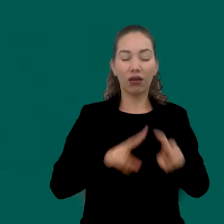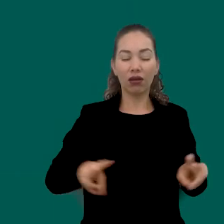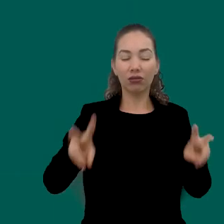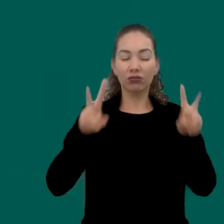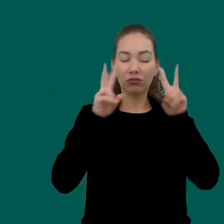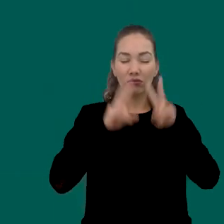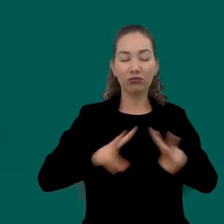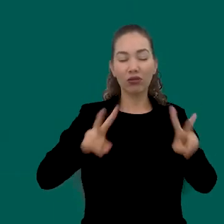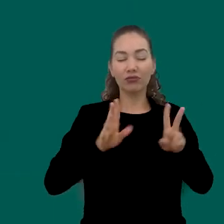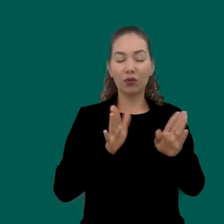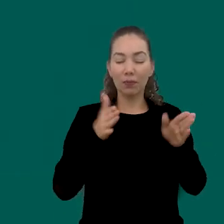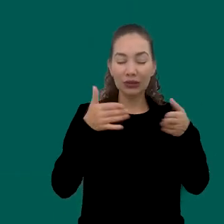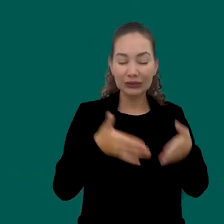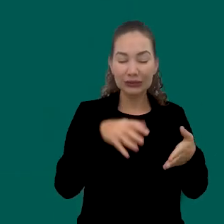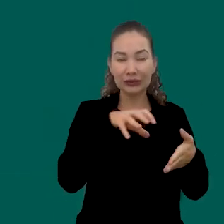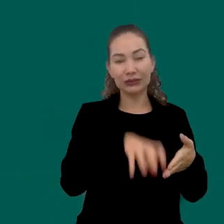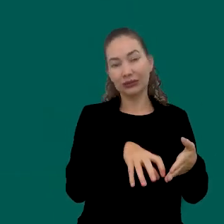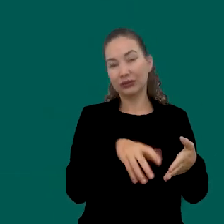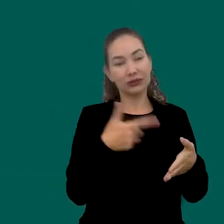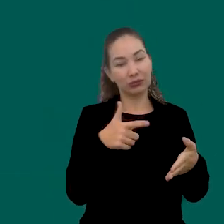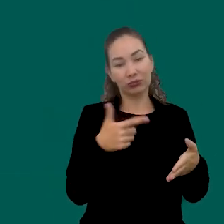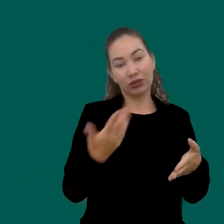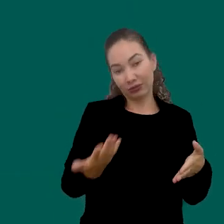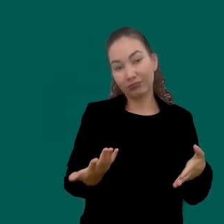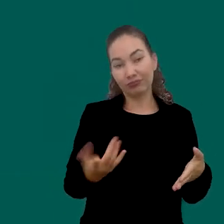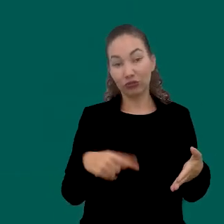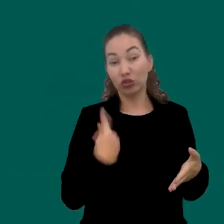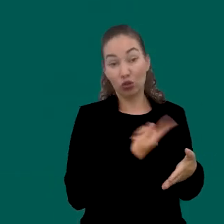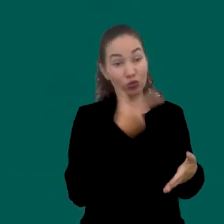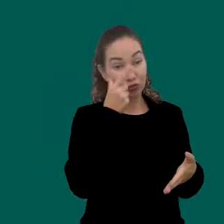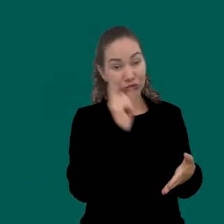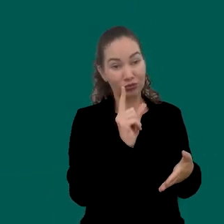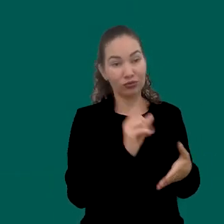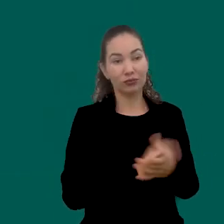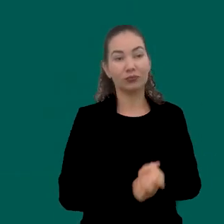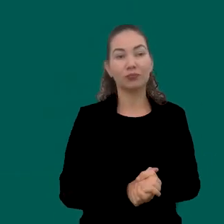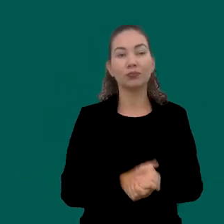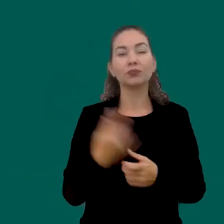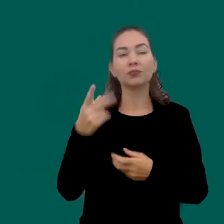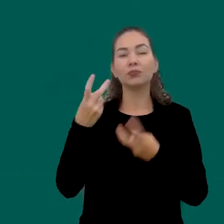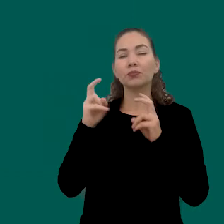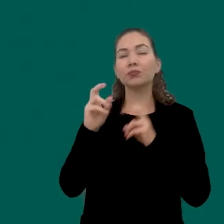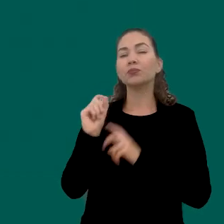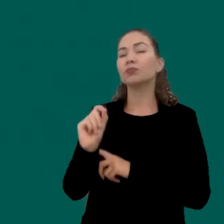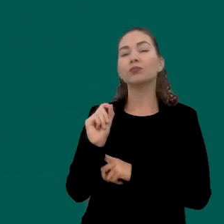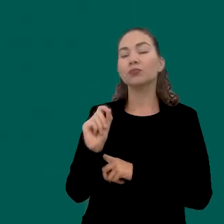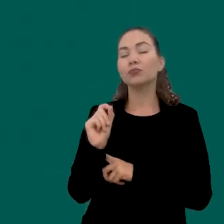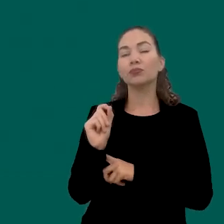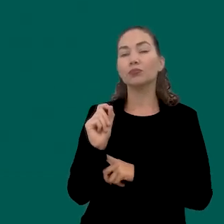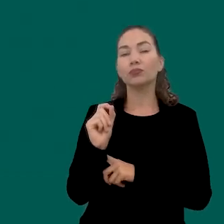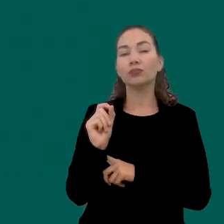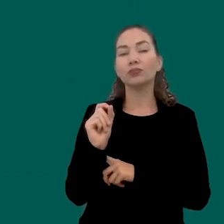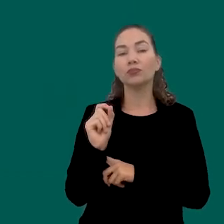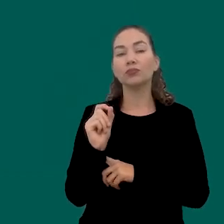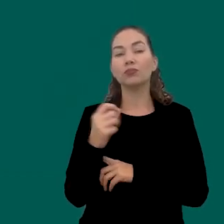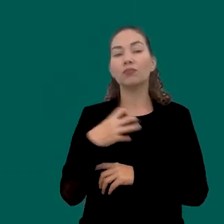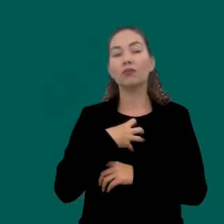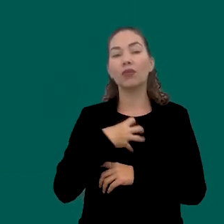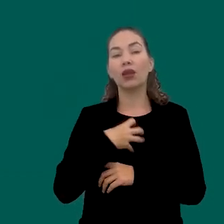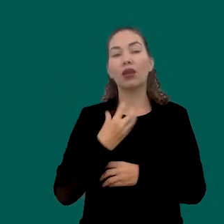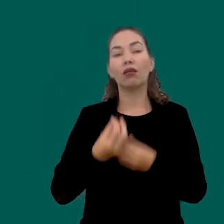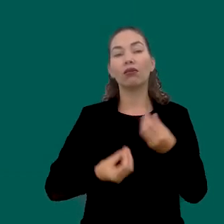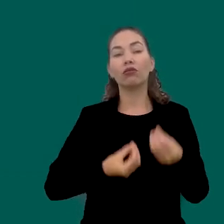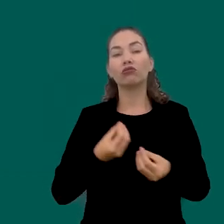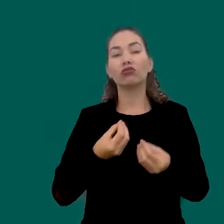nicho, mais regional, assim, eles não conseguem ter essa visão. Tu percebe uma formação de